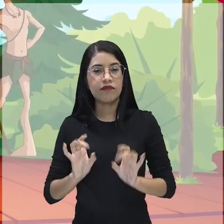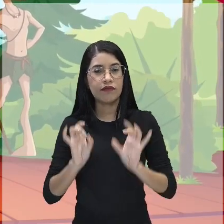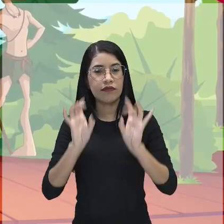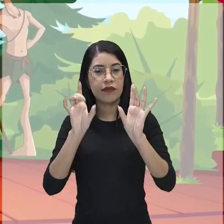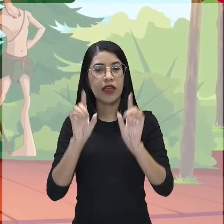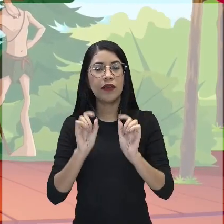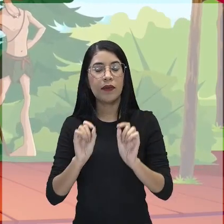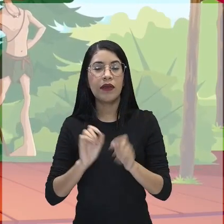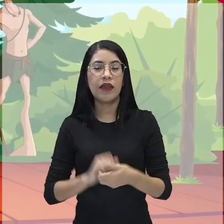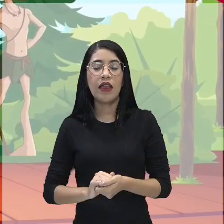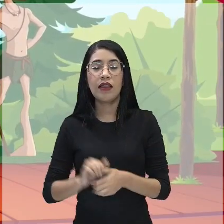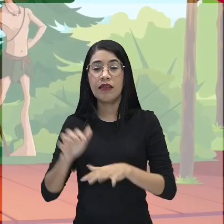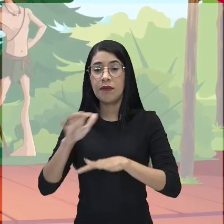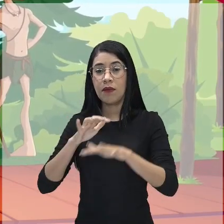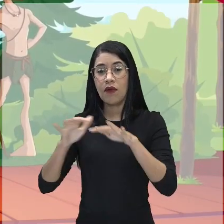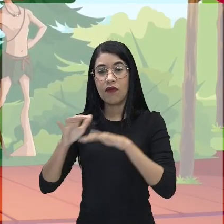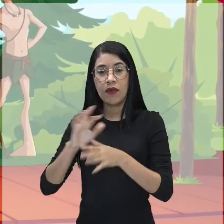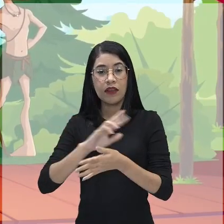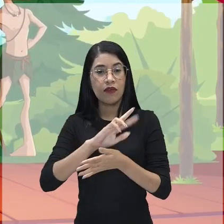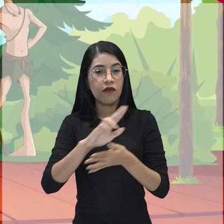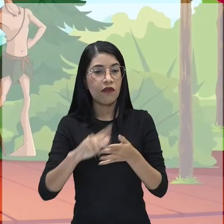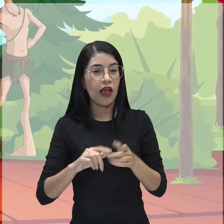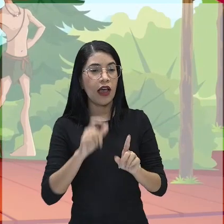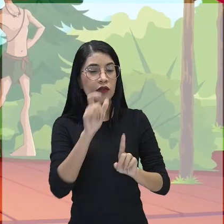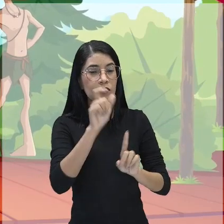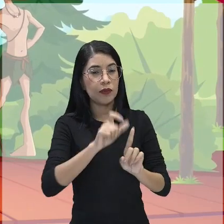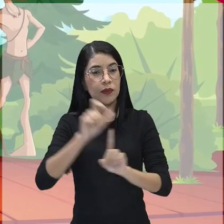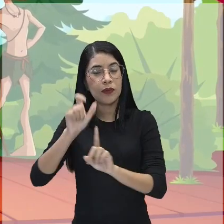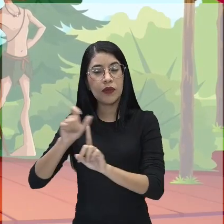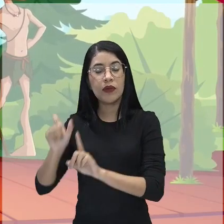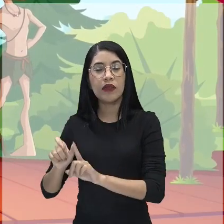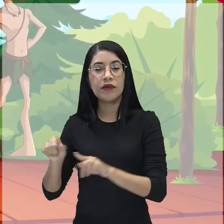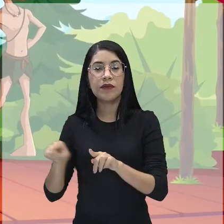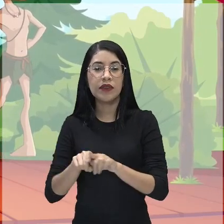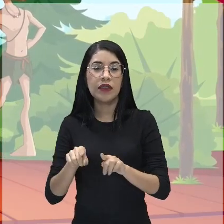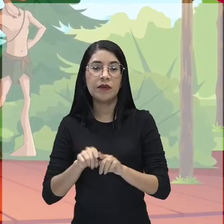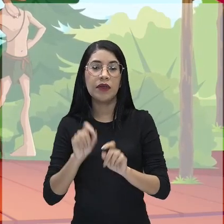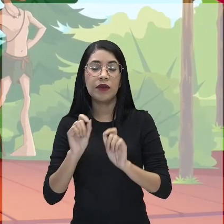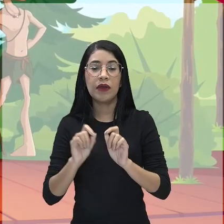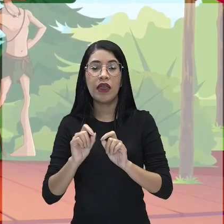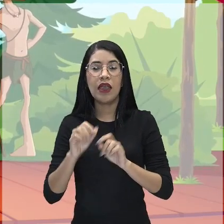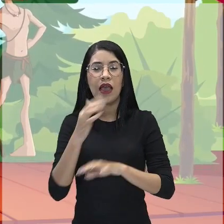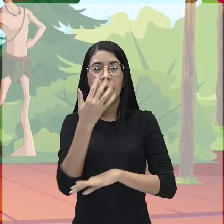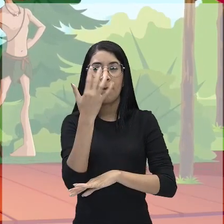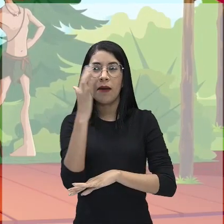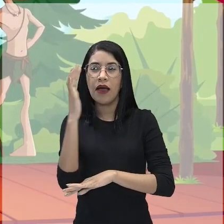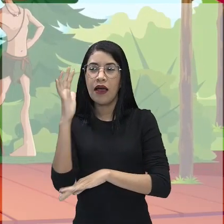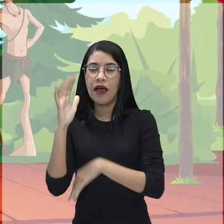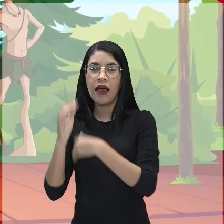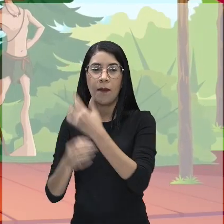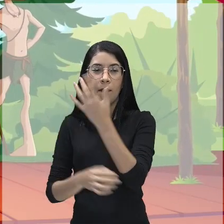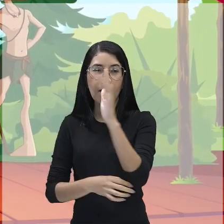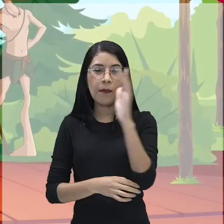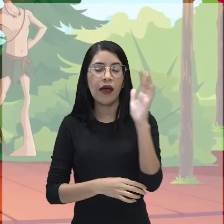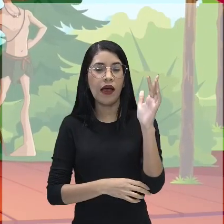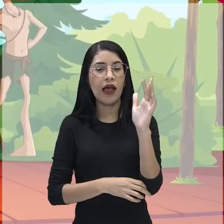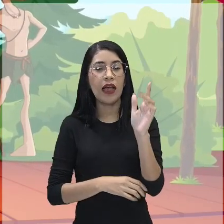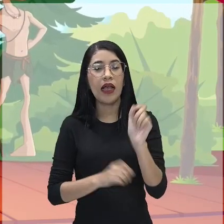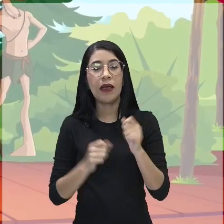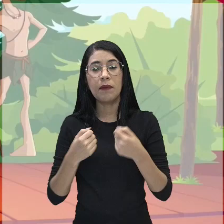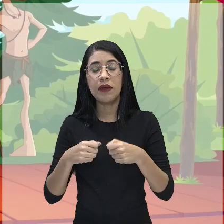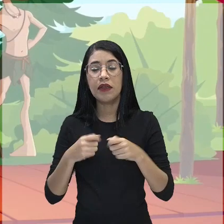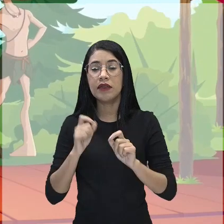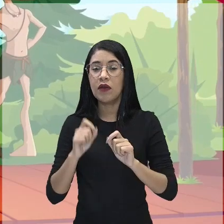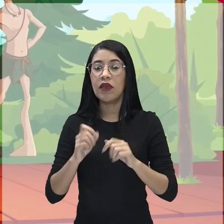que são os movimentos dos personagens, certo? E o movimento das árvores, que isso tudo requer